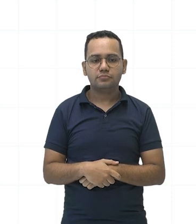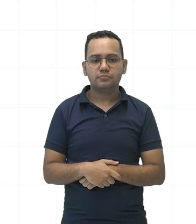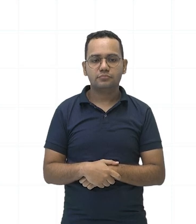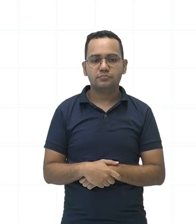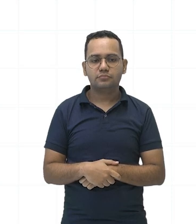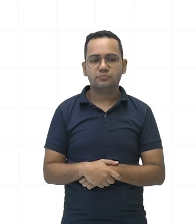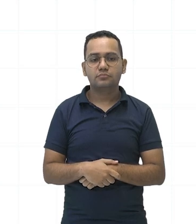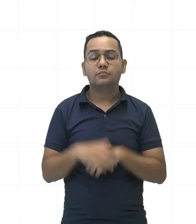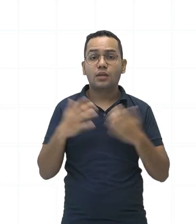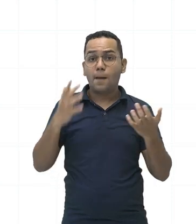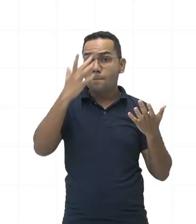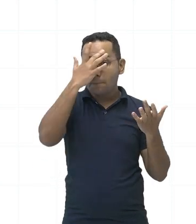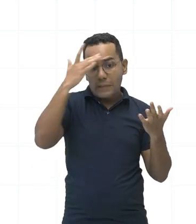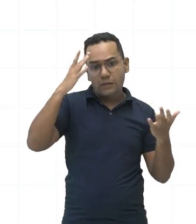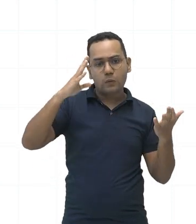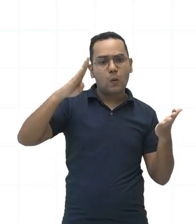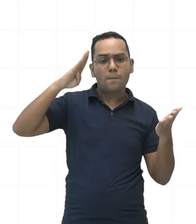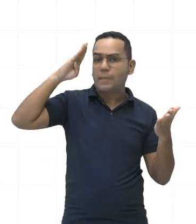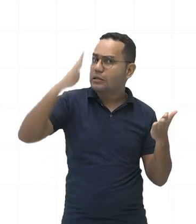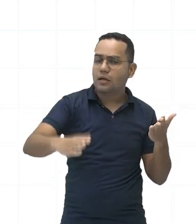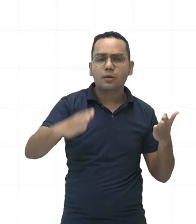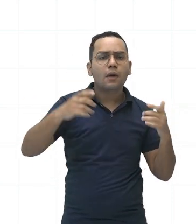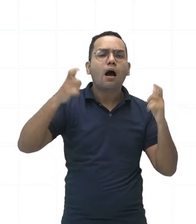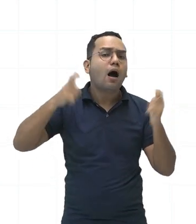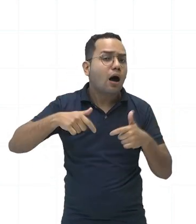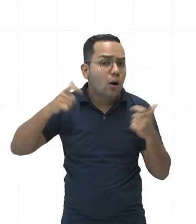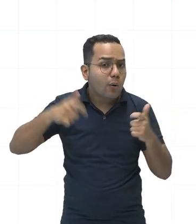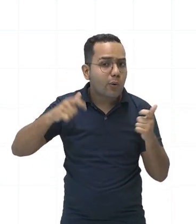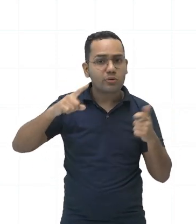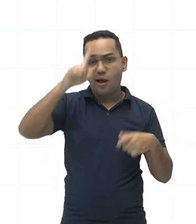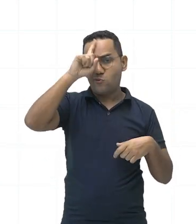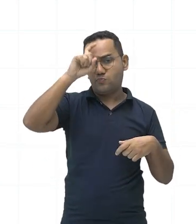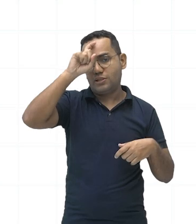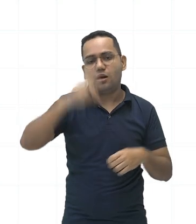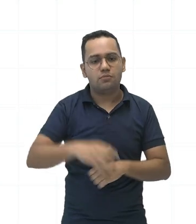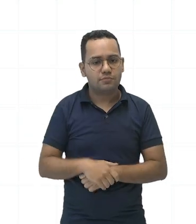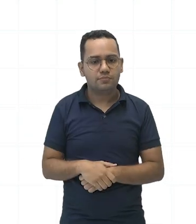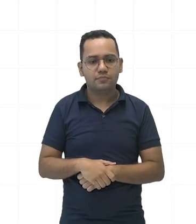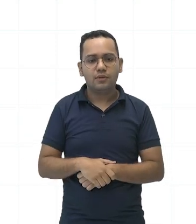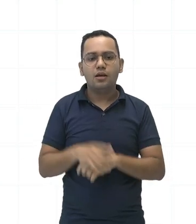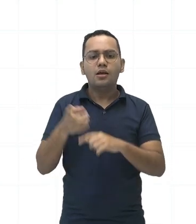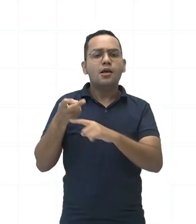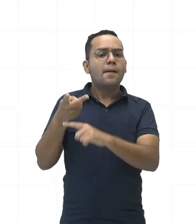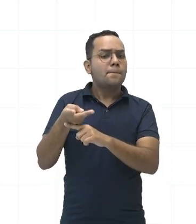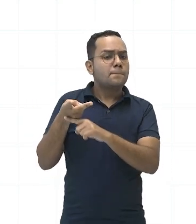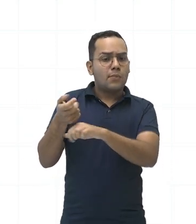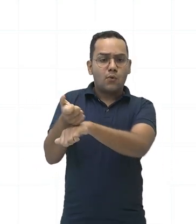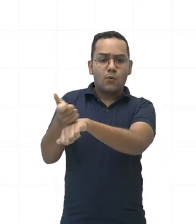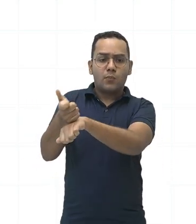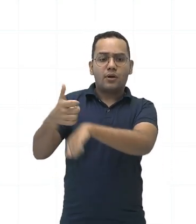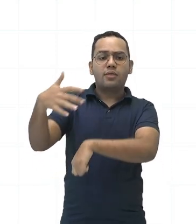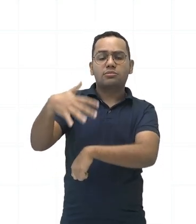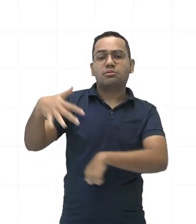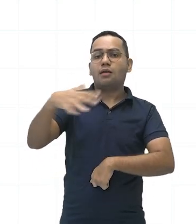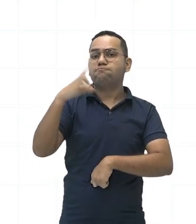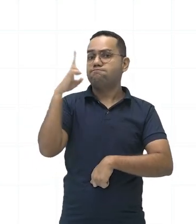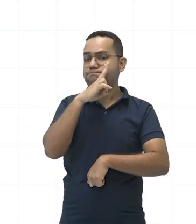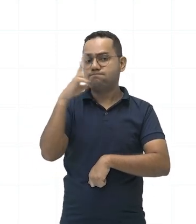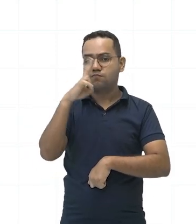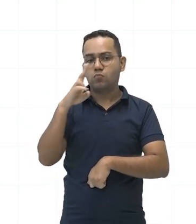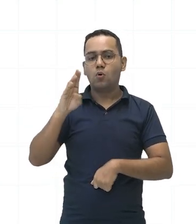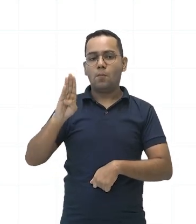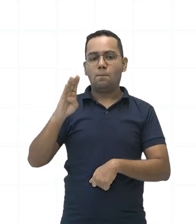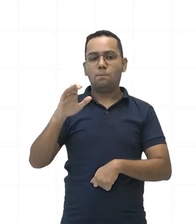o acidentado imediatamente ao pronto-socorro e procurar um profissional do setor de emergência